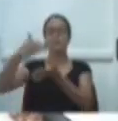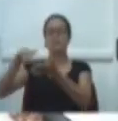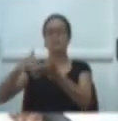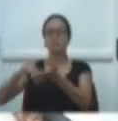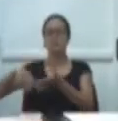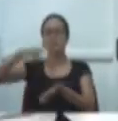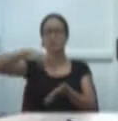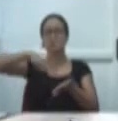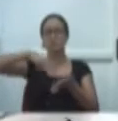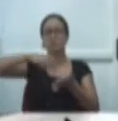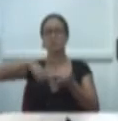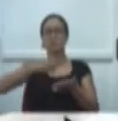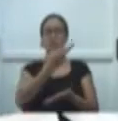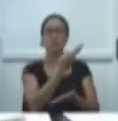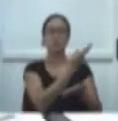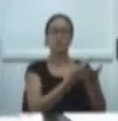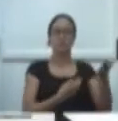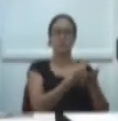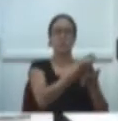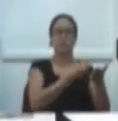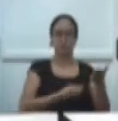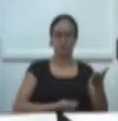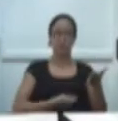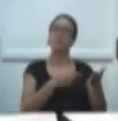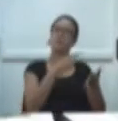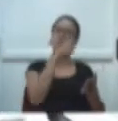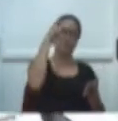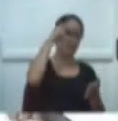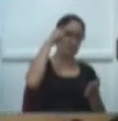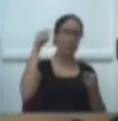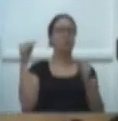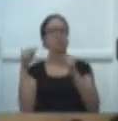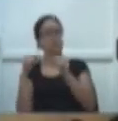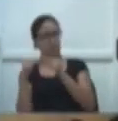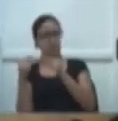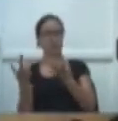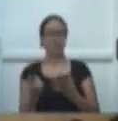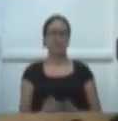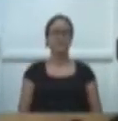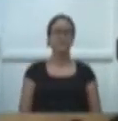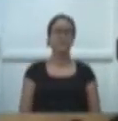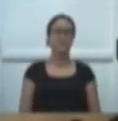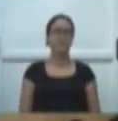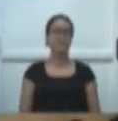leitura, conforme o requerimento do vereador José Faridzani. Requerimento